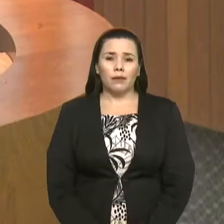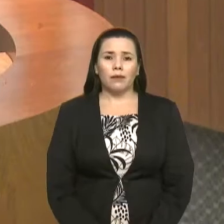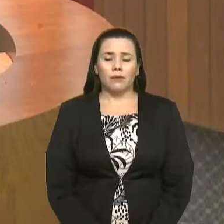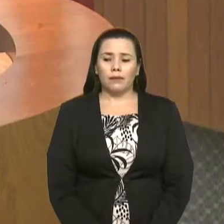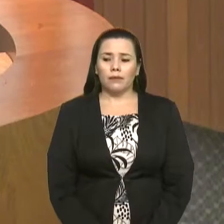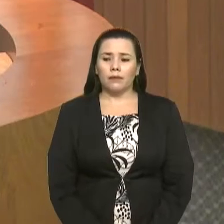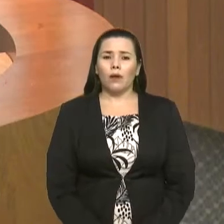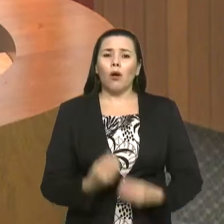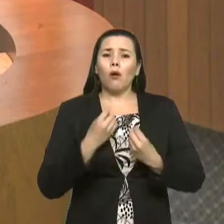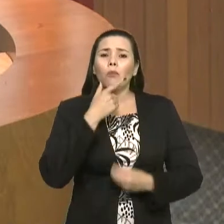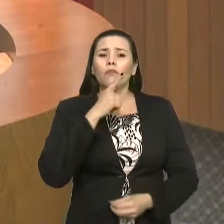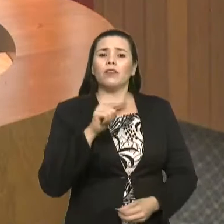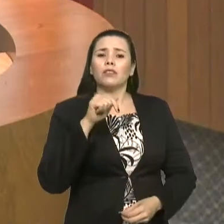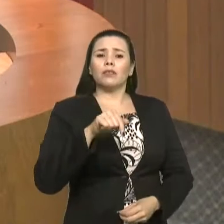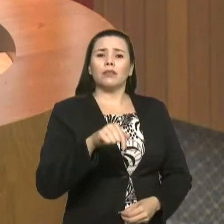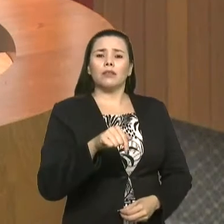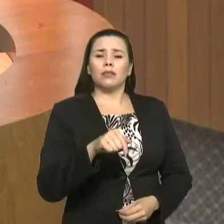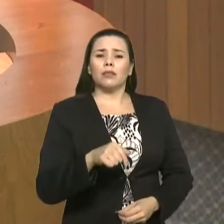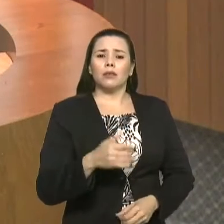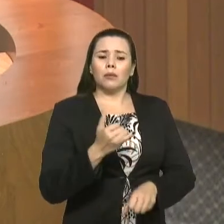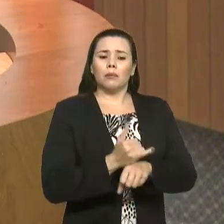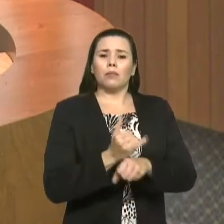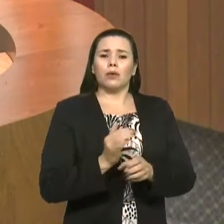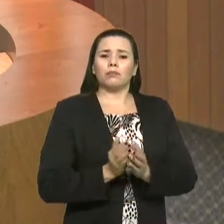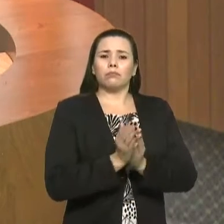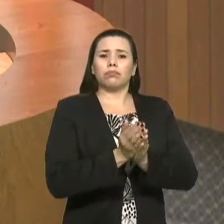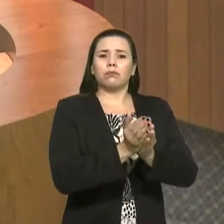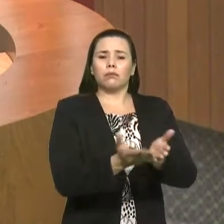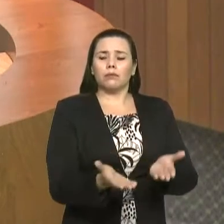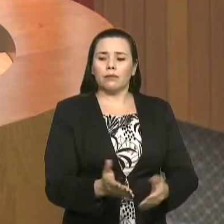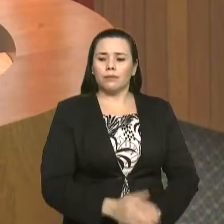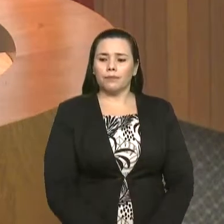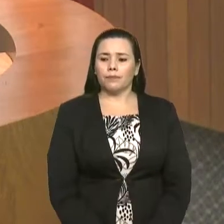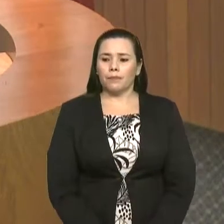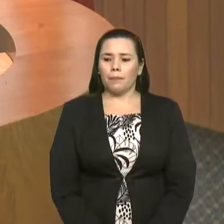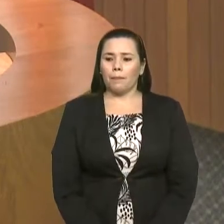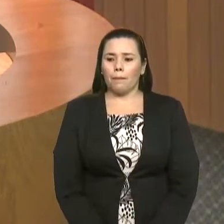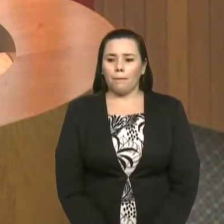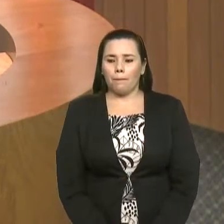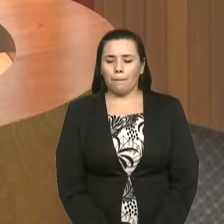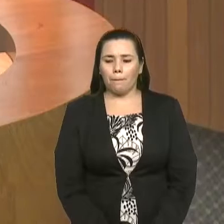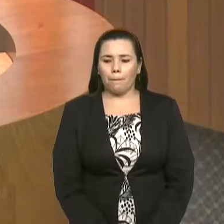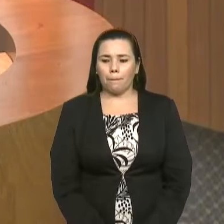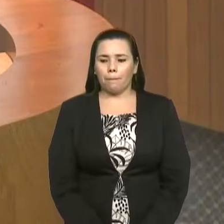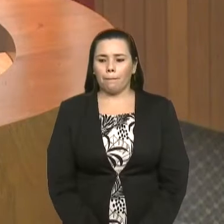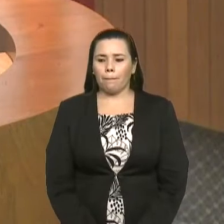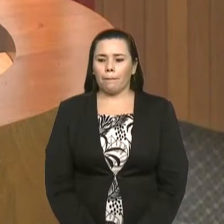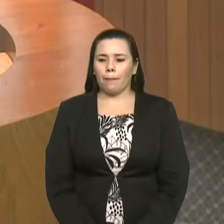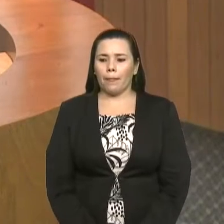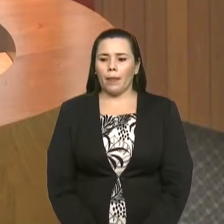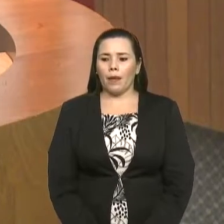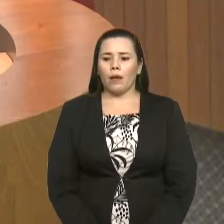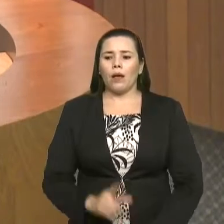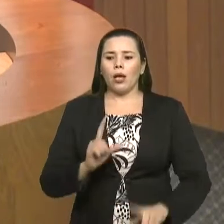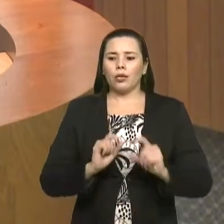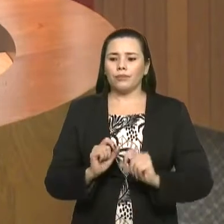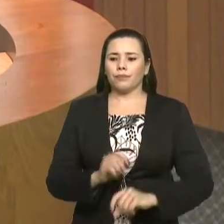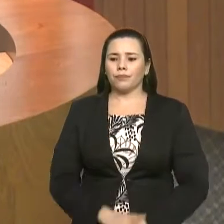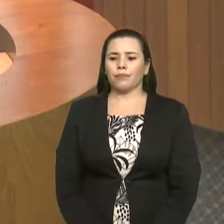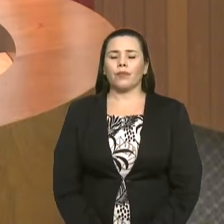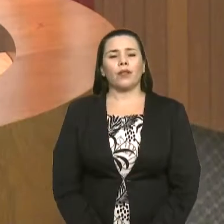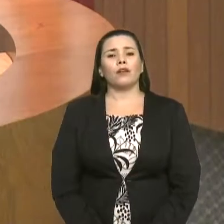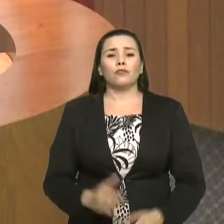embarcações locais, devolve perto da eleição em 2020, faz intervenção novamente no final do